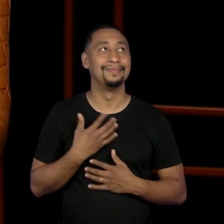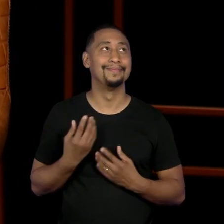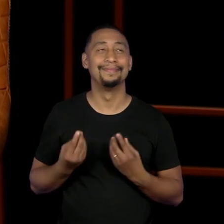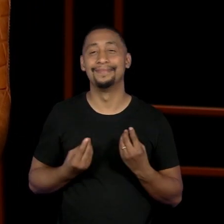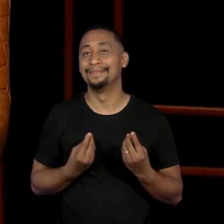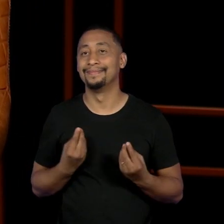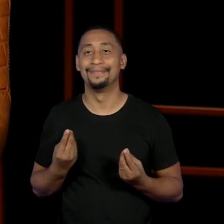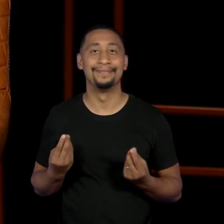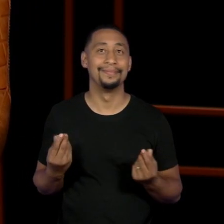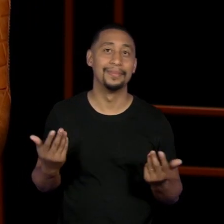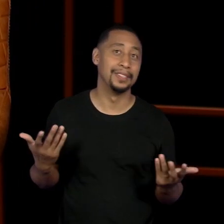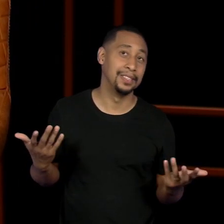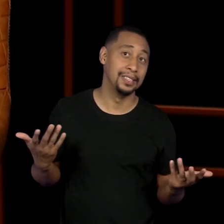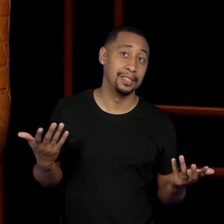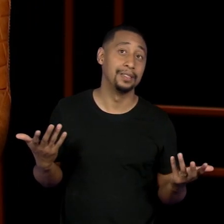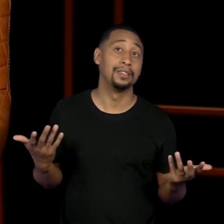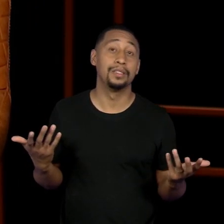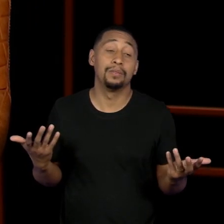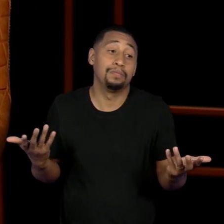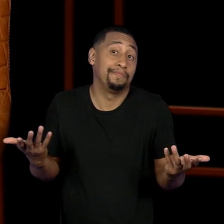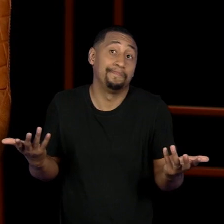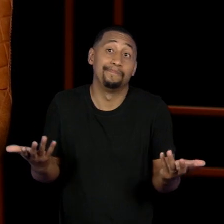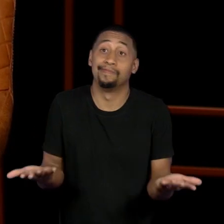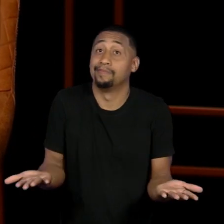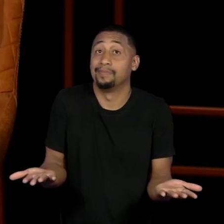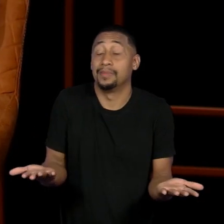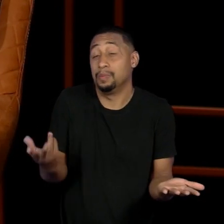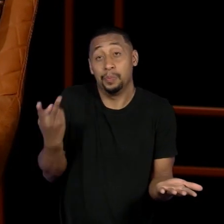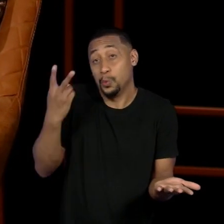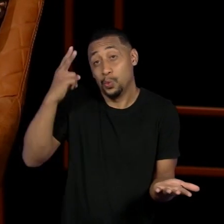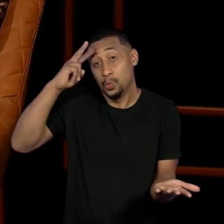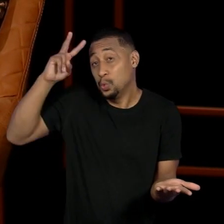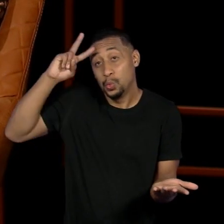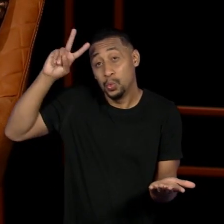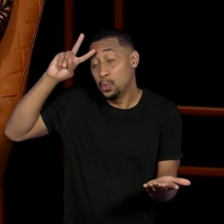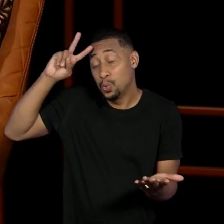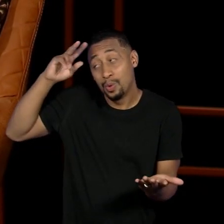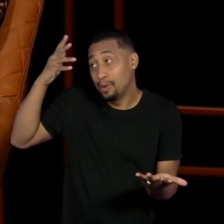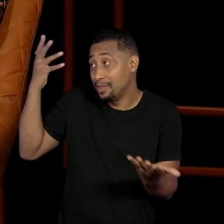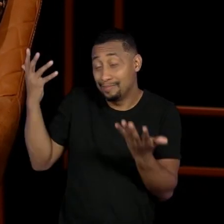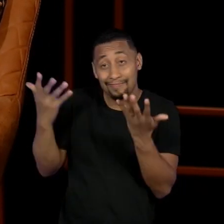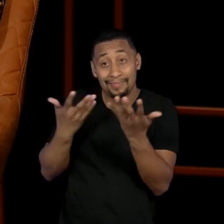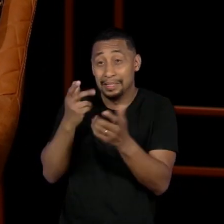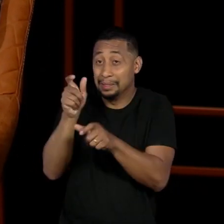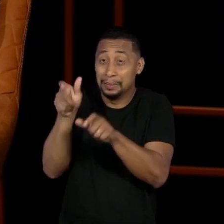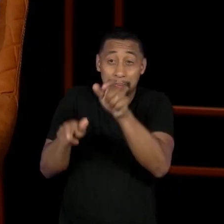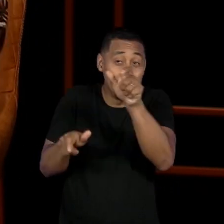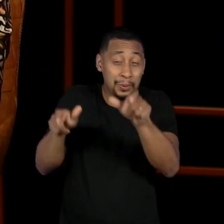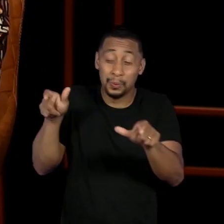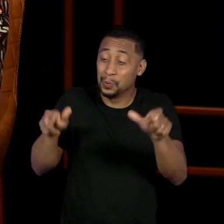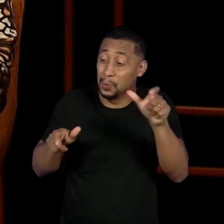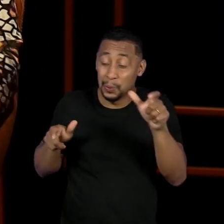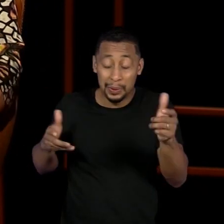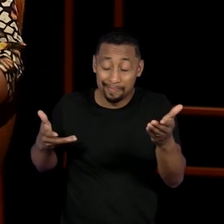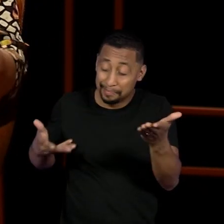É assim, é tal história de juntar as pessoas, e as